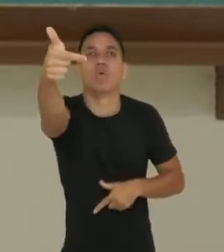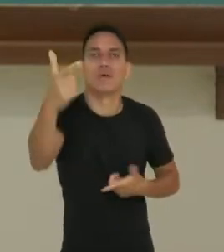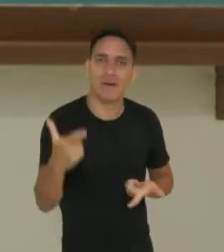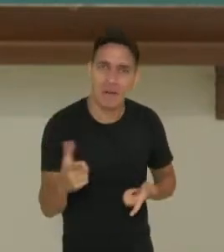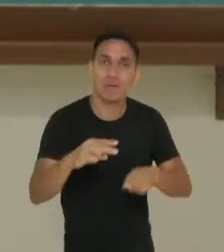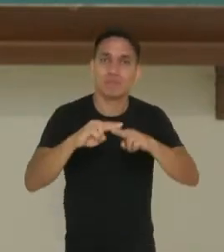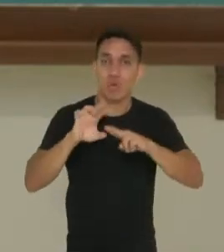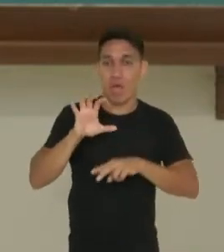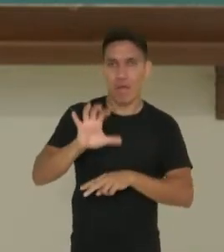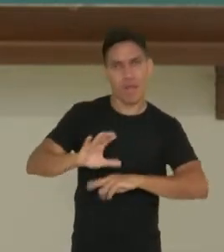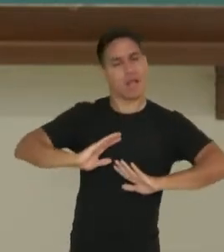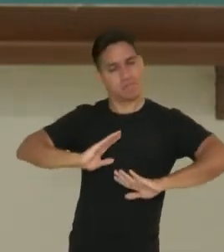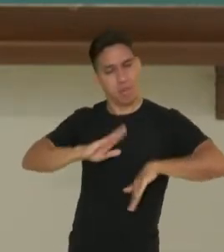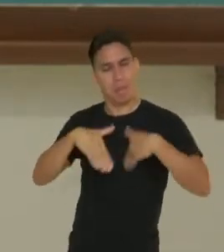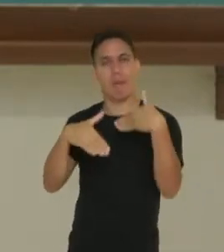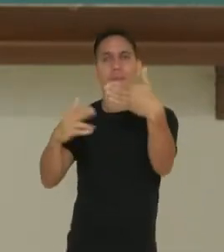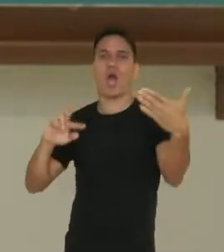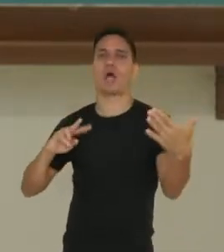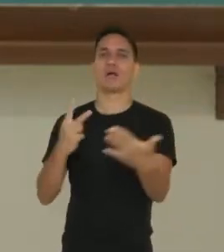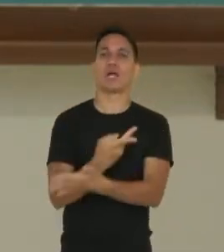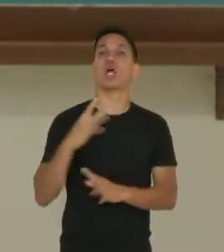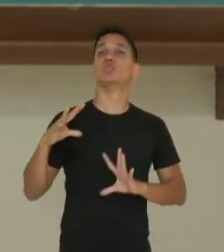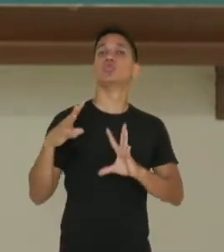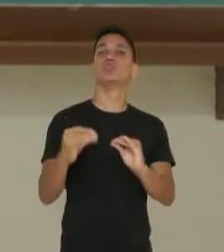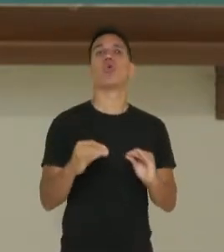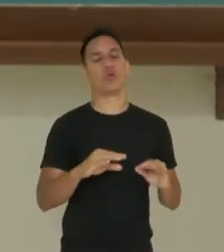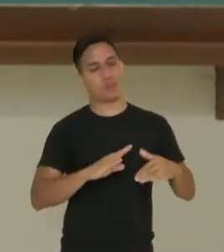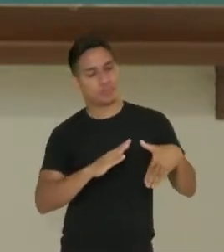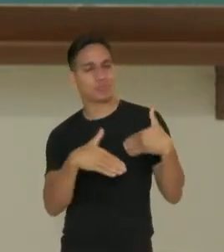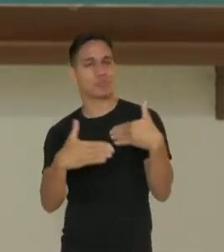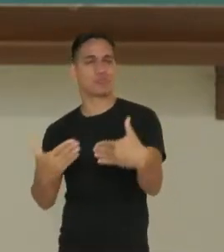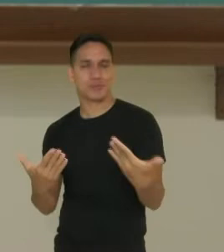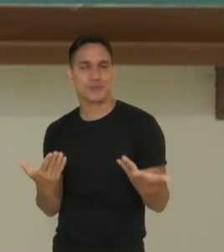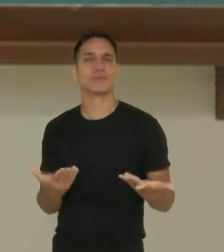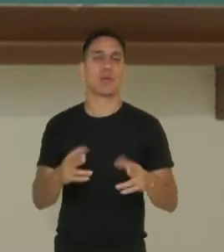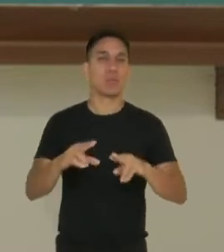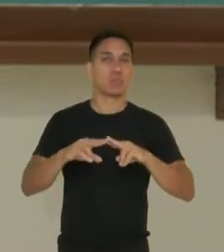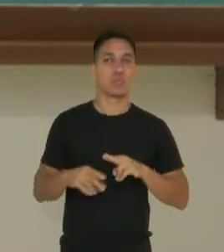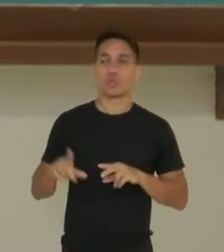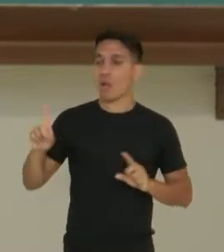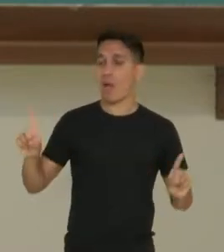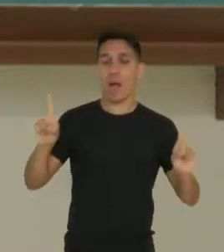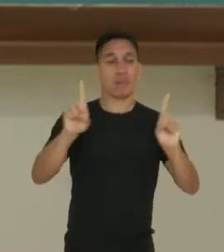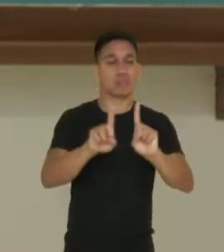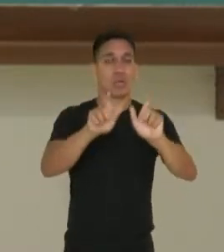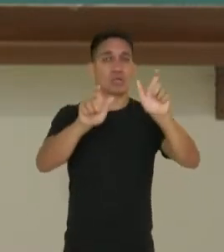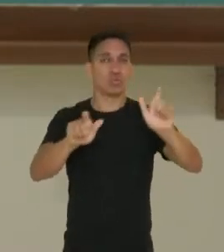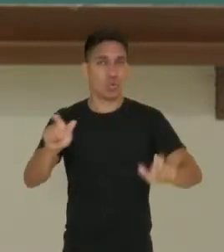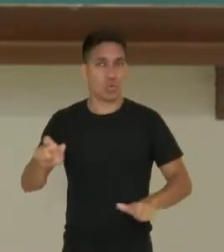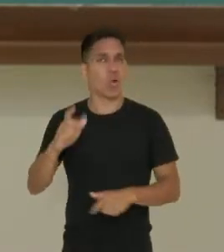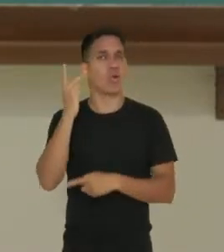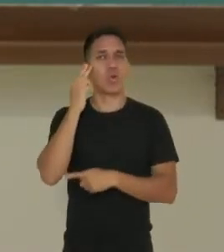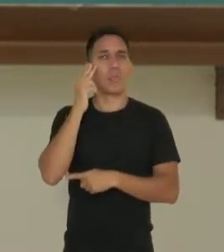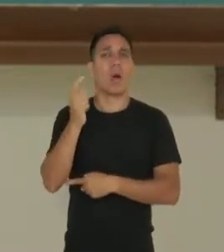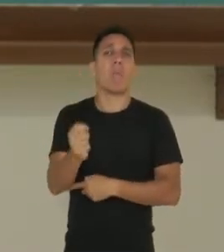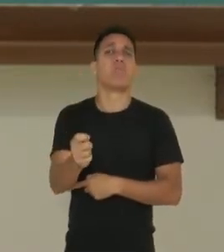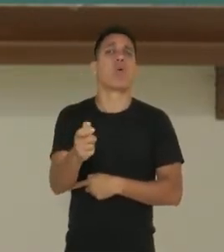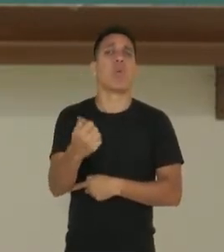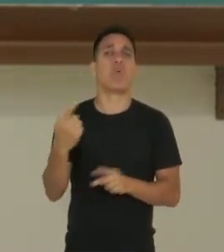se desenrolam todas as ações, né? Certo? Então, dos personagens, geralmente é composto por